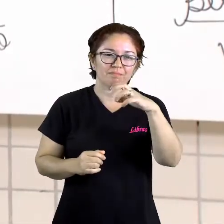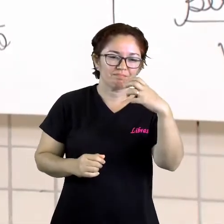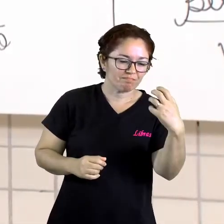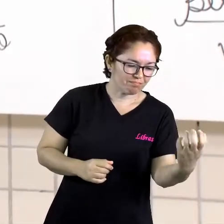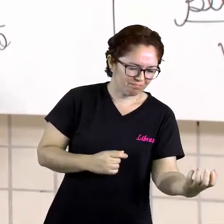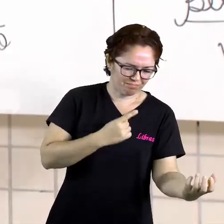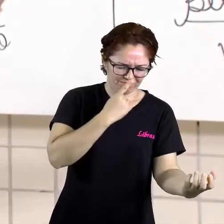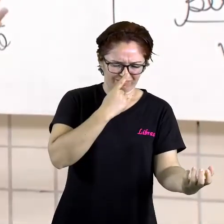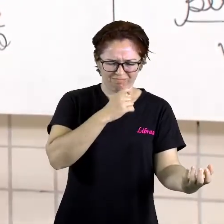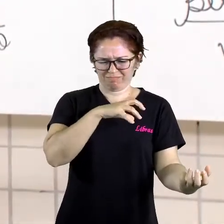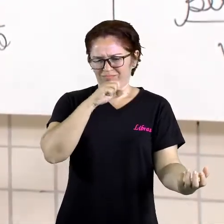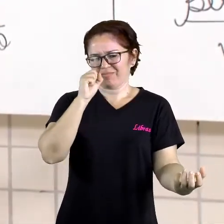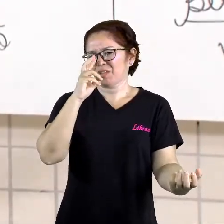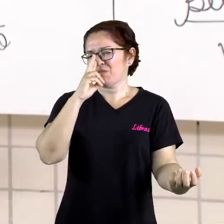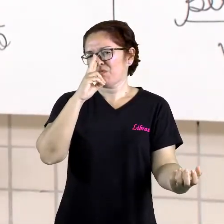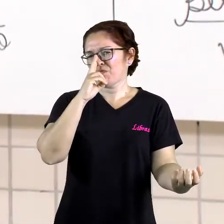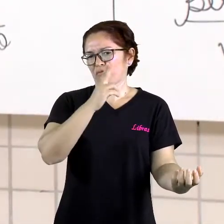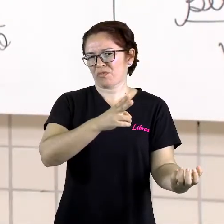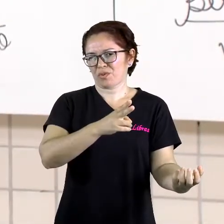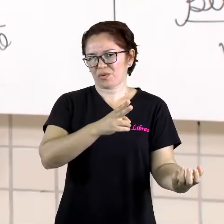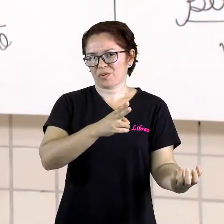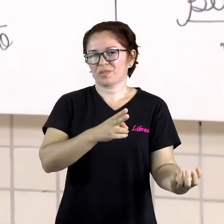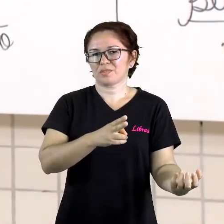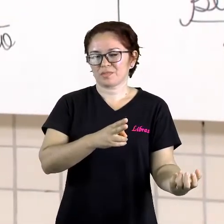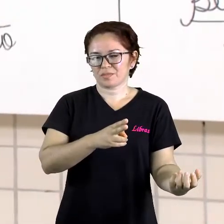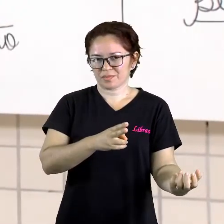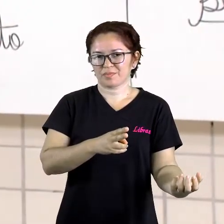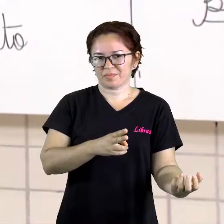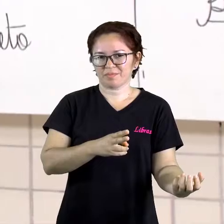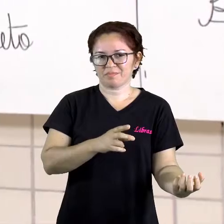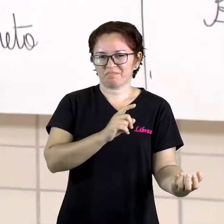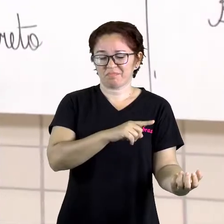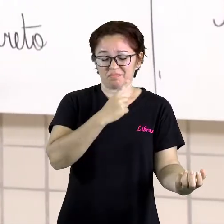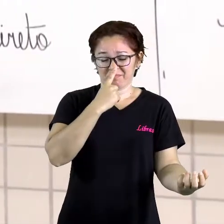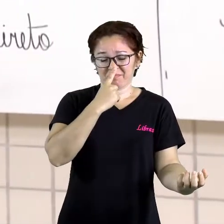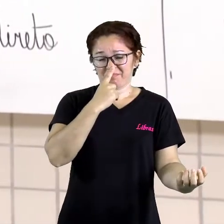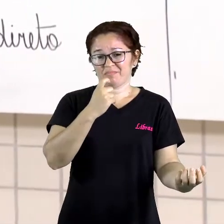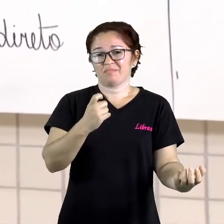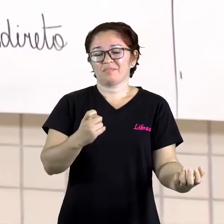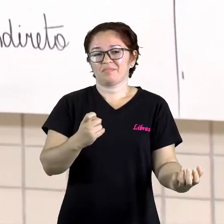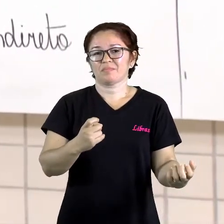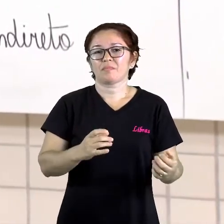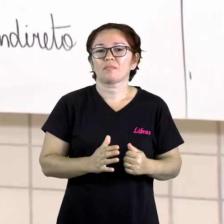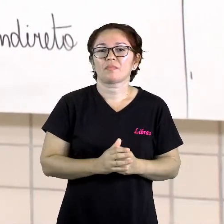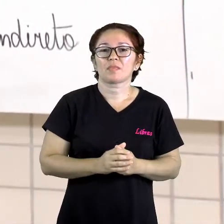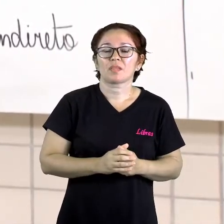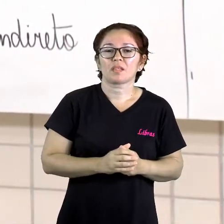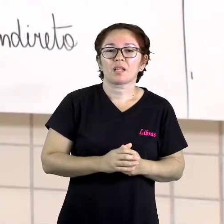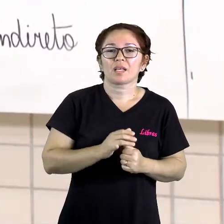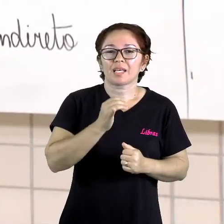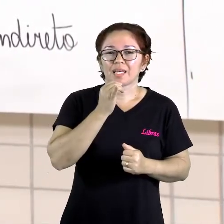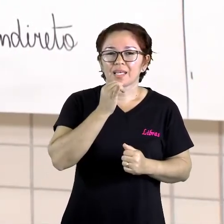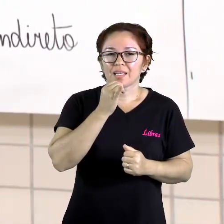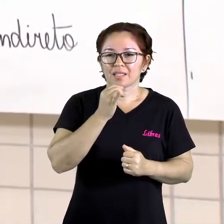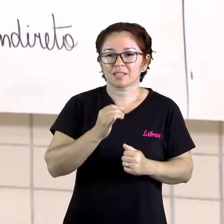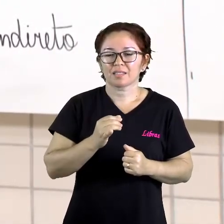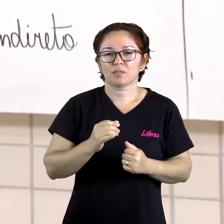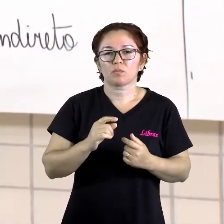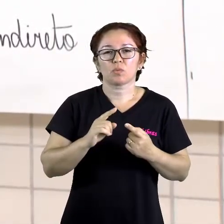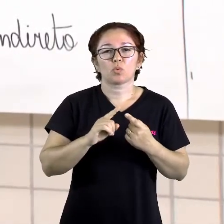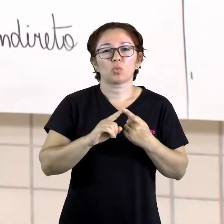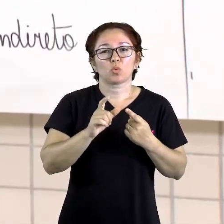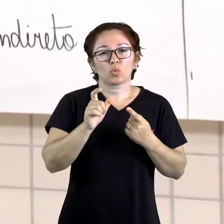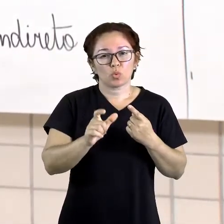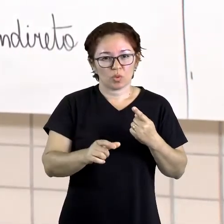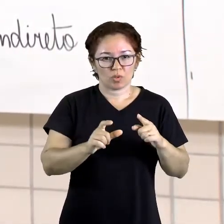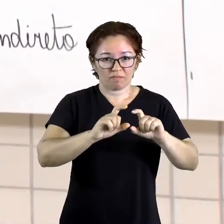Quem vinha? O cheiro, sujeito. Vinha forte do Pequi, predicado. Vinha de